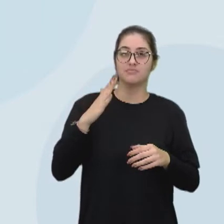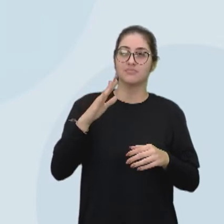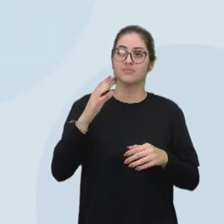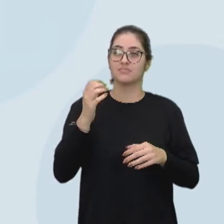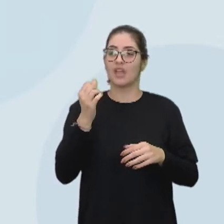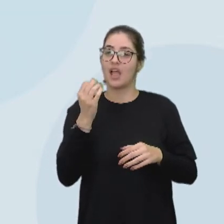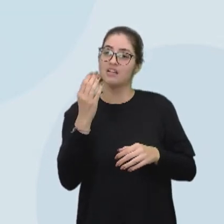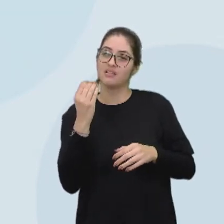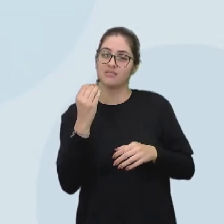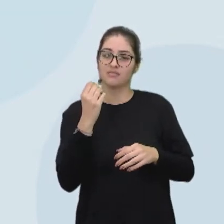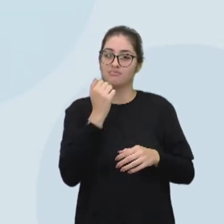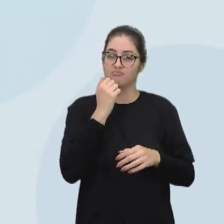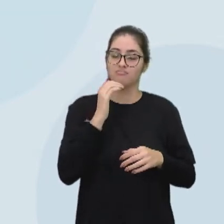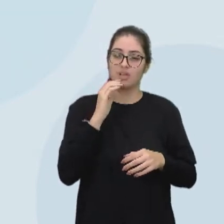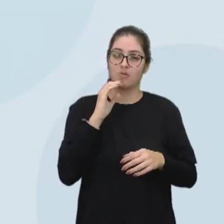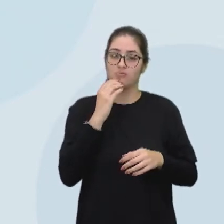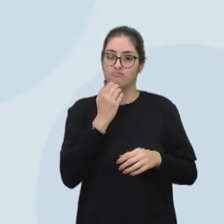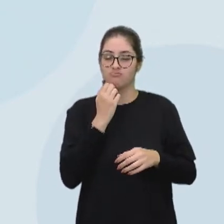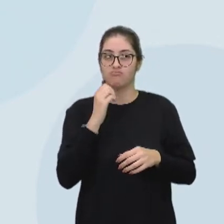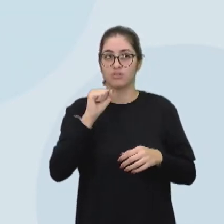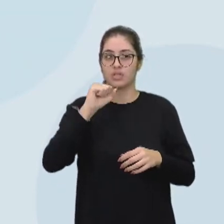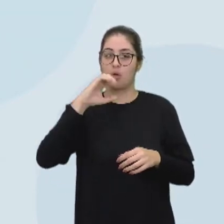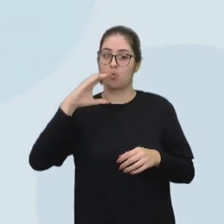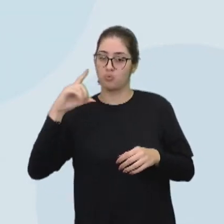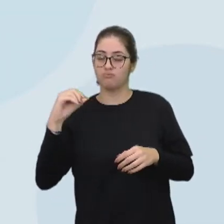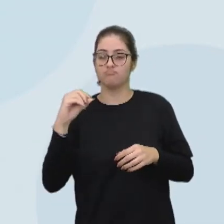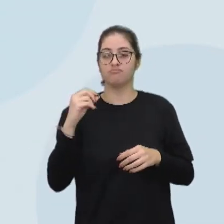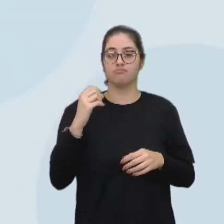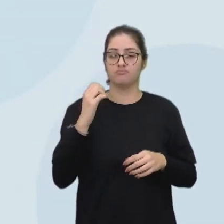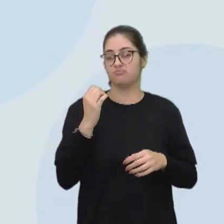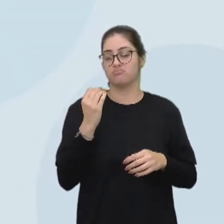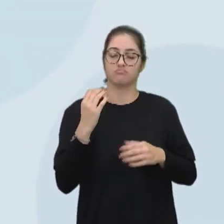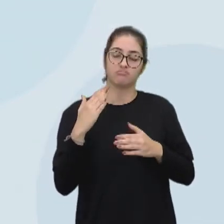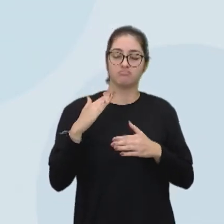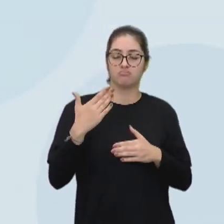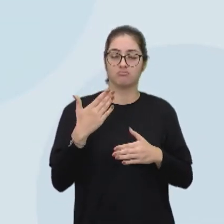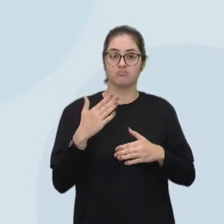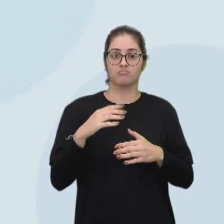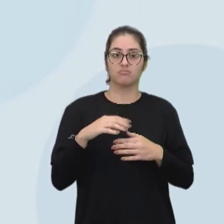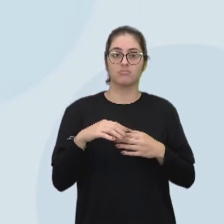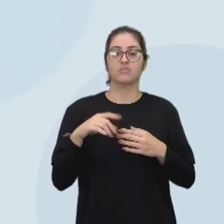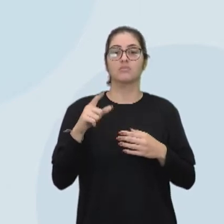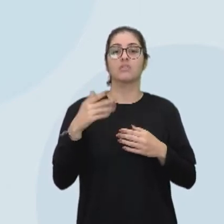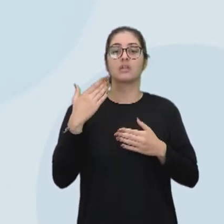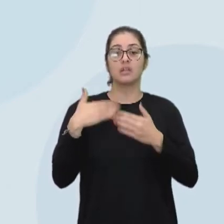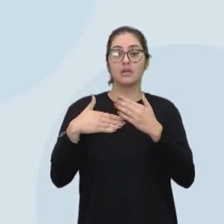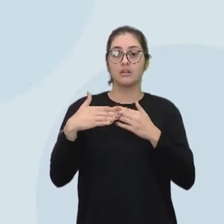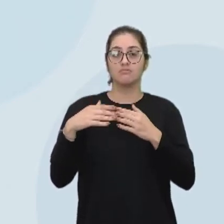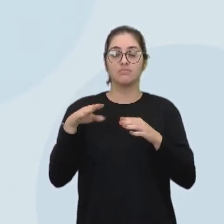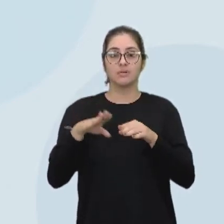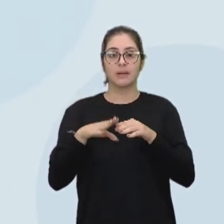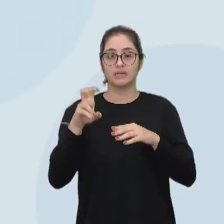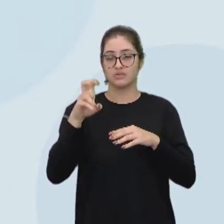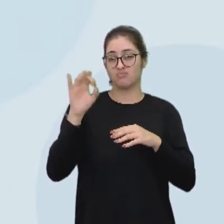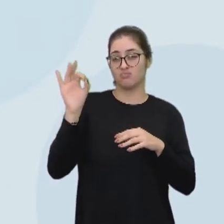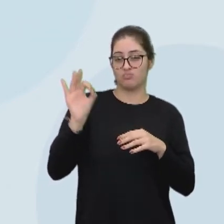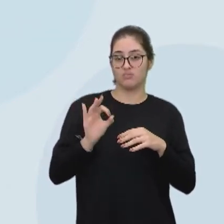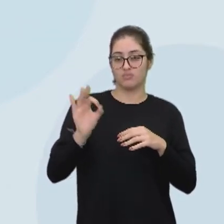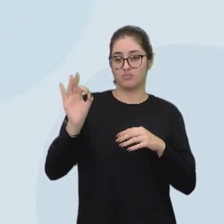menos, né, numa maior quantidade, né? E aí chega aí 2014, nós temos em torno aí de